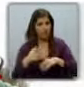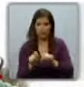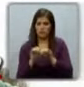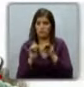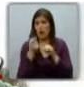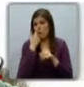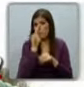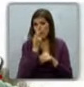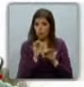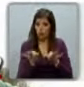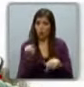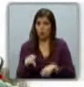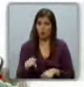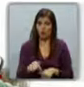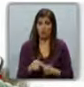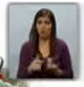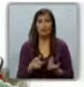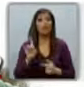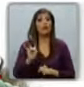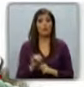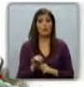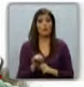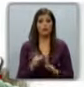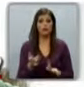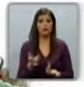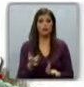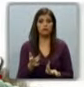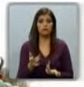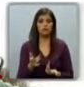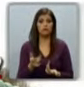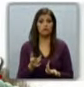hoje. E também, naturalmente, que